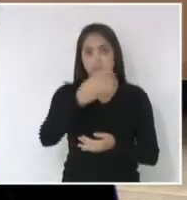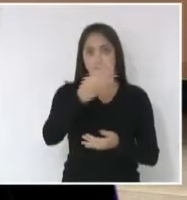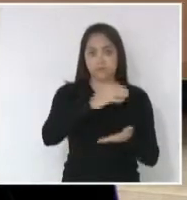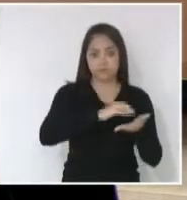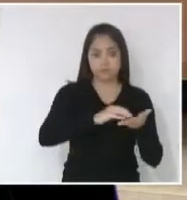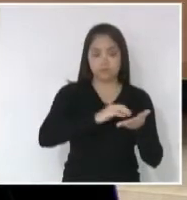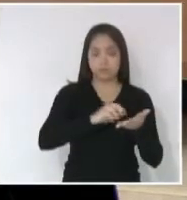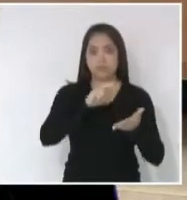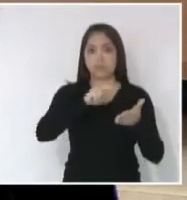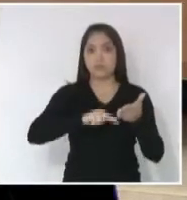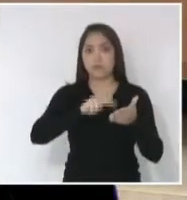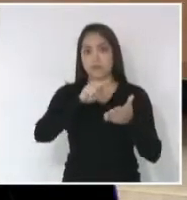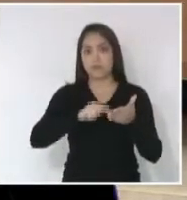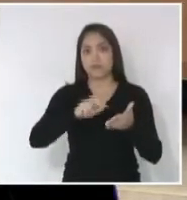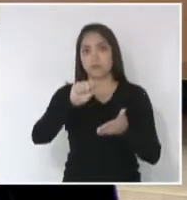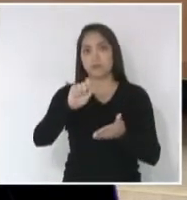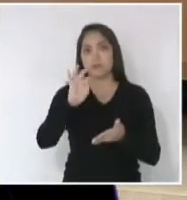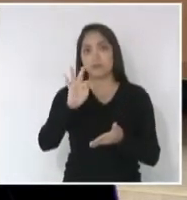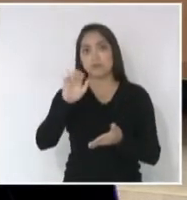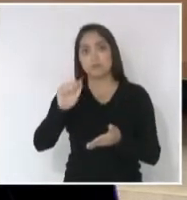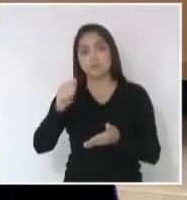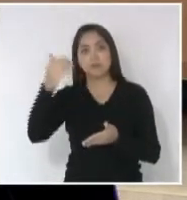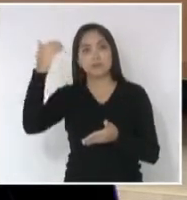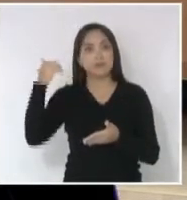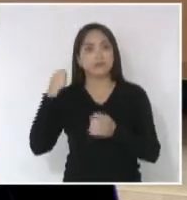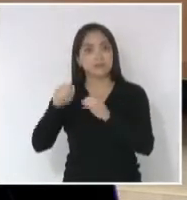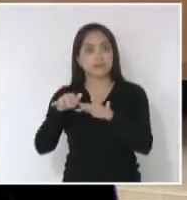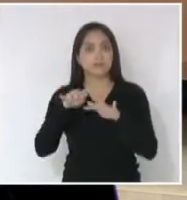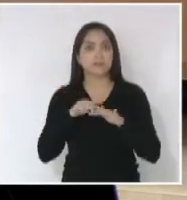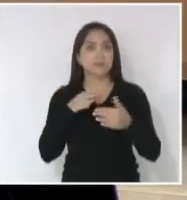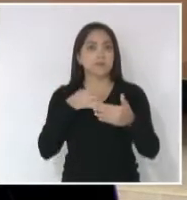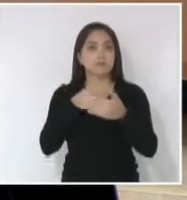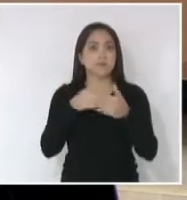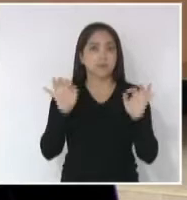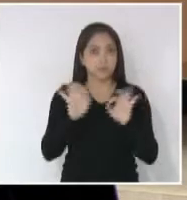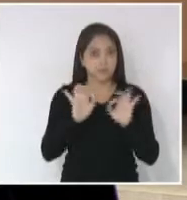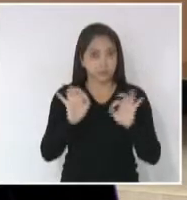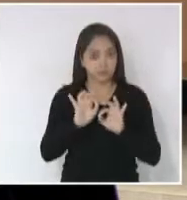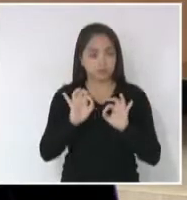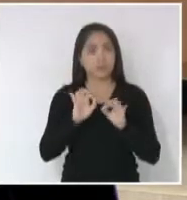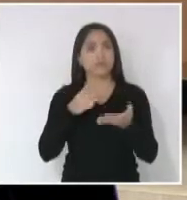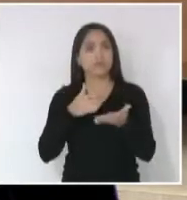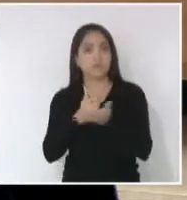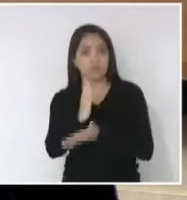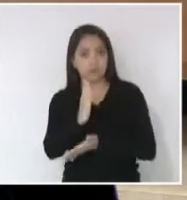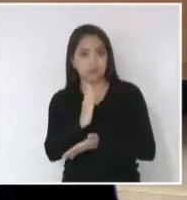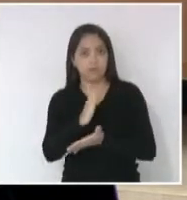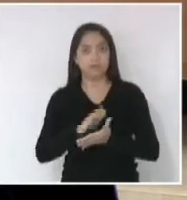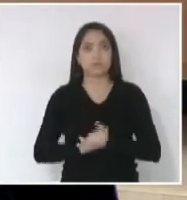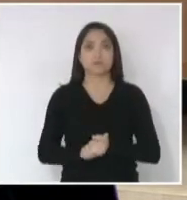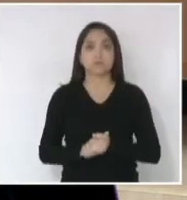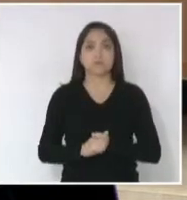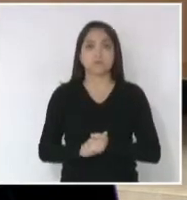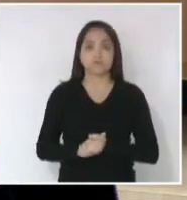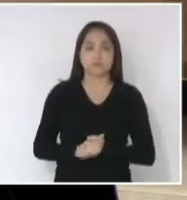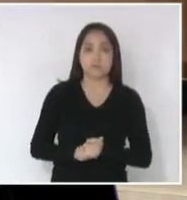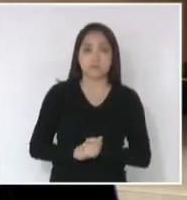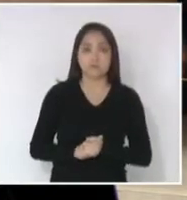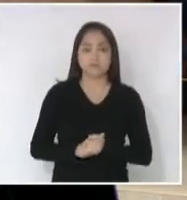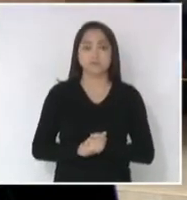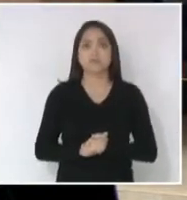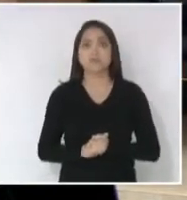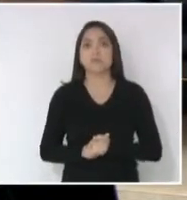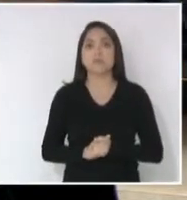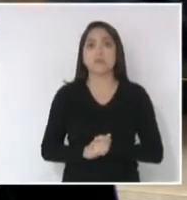para proceder à leitura das atas das sessões anteriores, que na sequência foram aprovadas sem restrições.